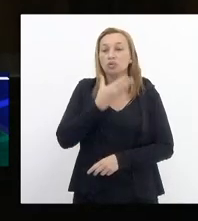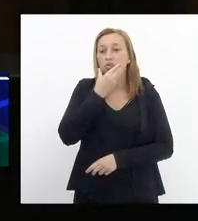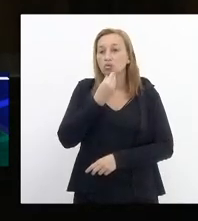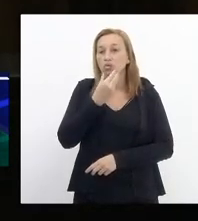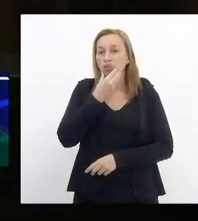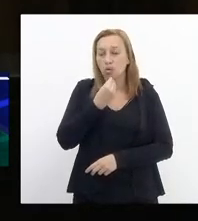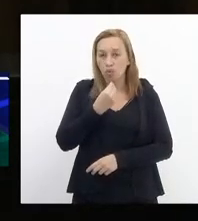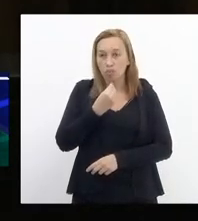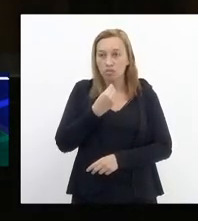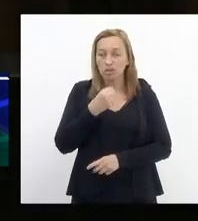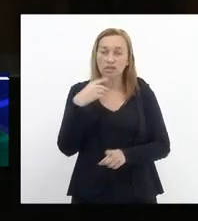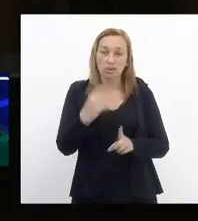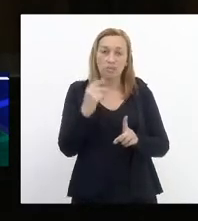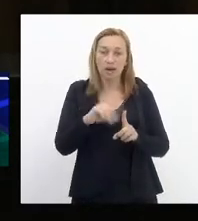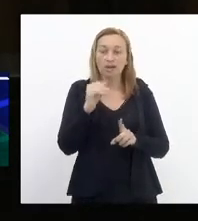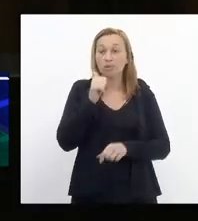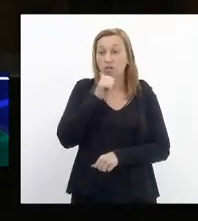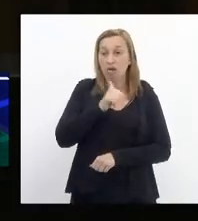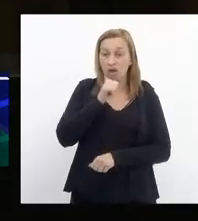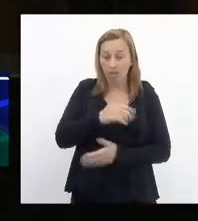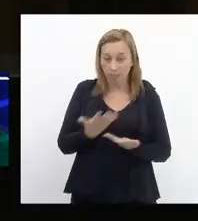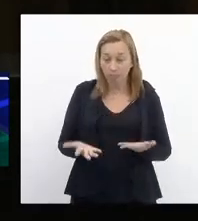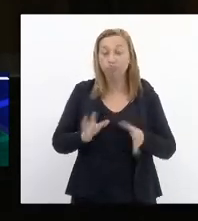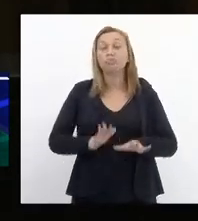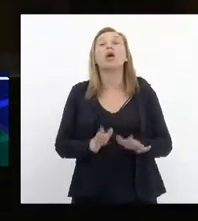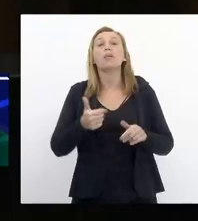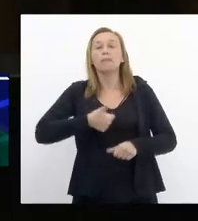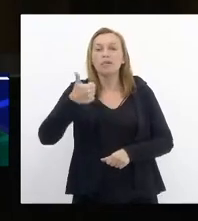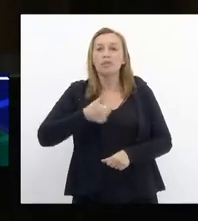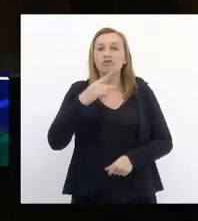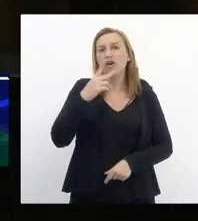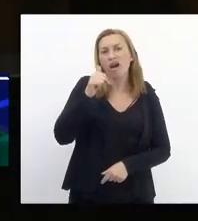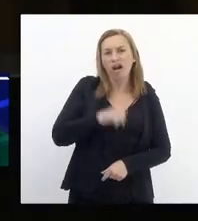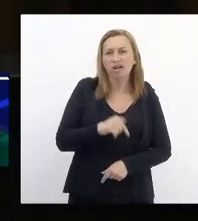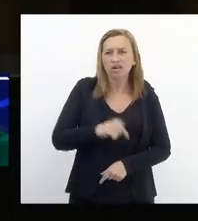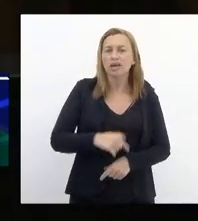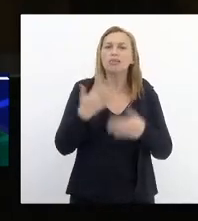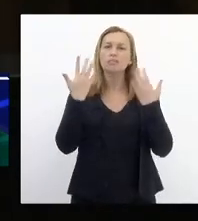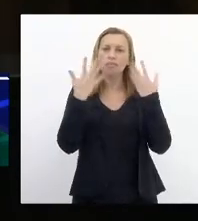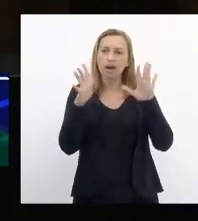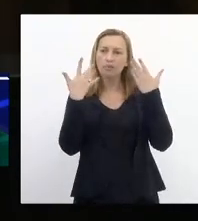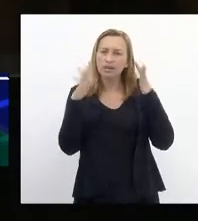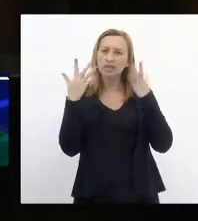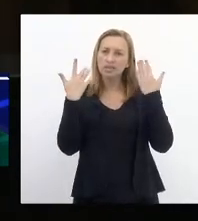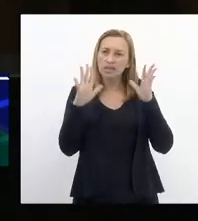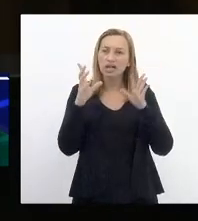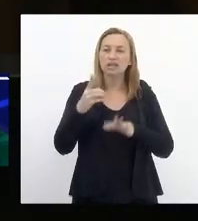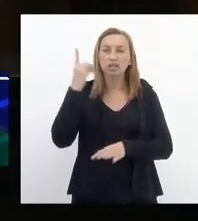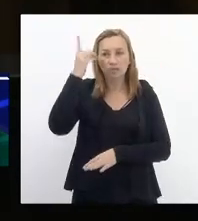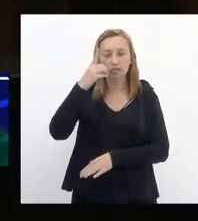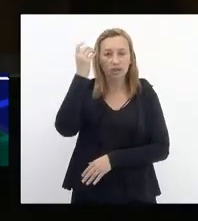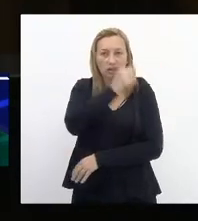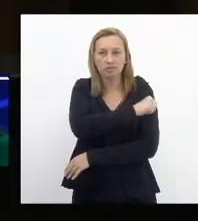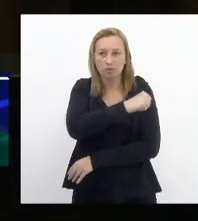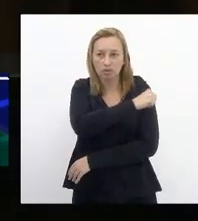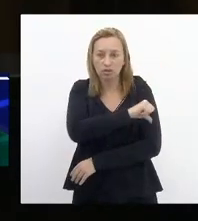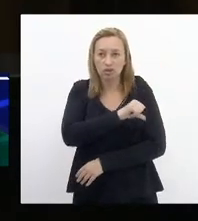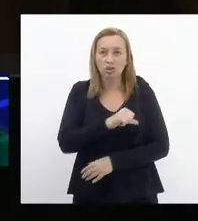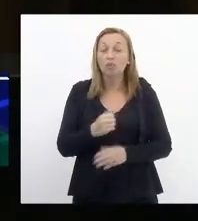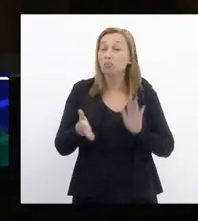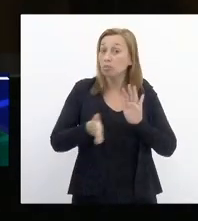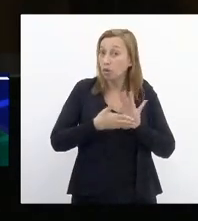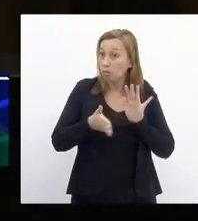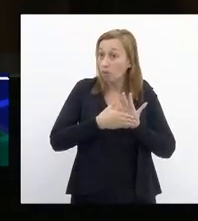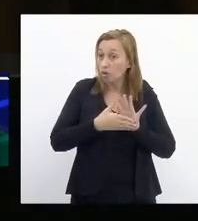grupos reflexivos de homem. Primeiro aqui salientar e parabenizar a deputada enfermeira Rejane por